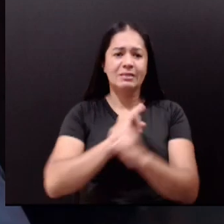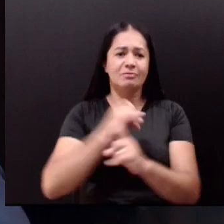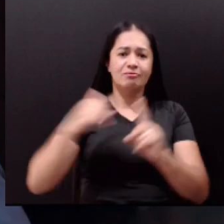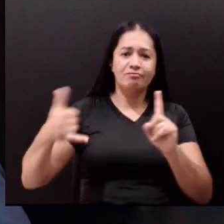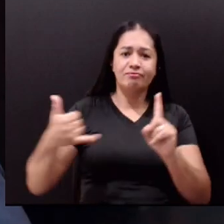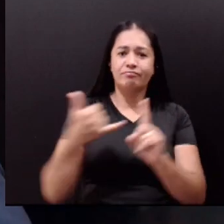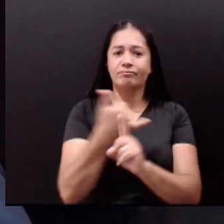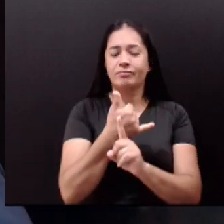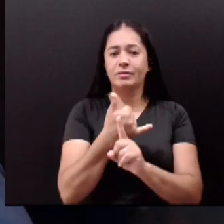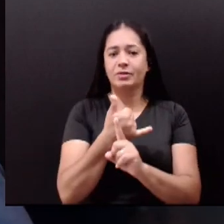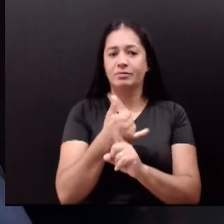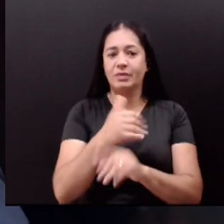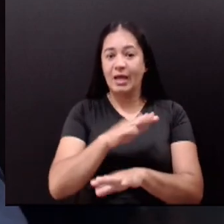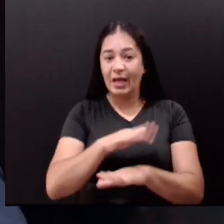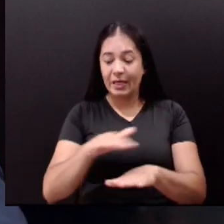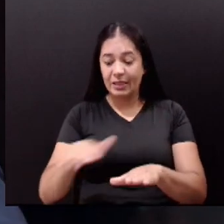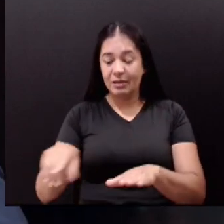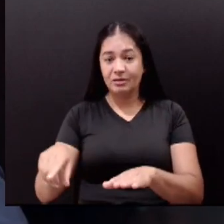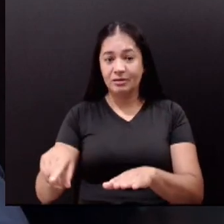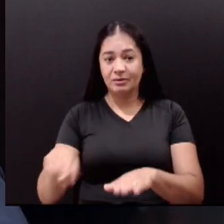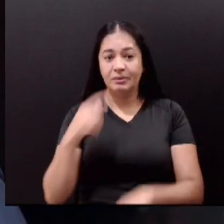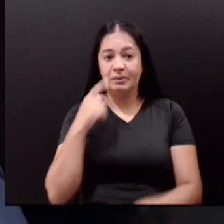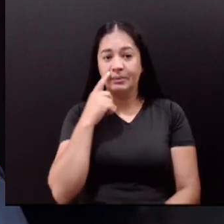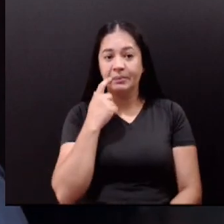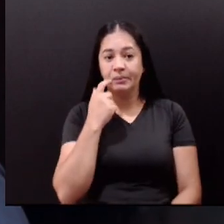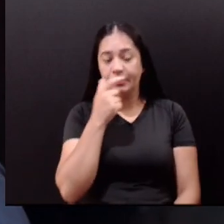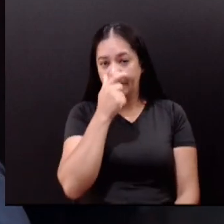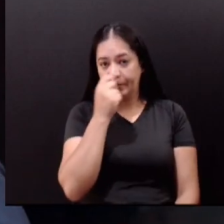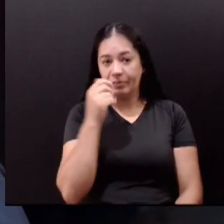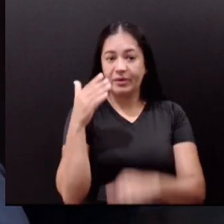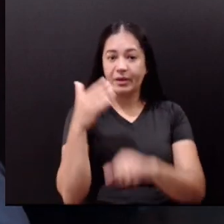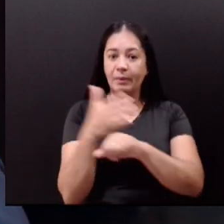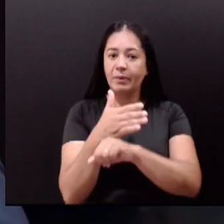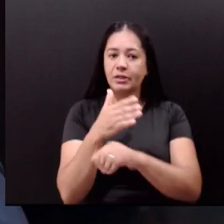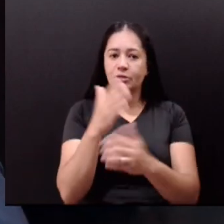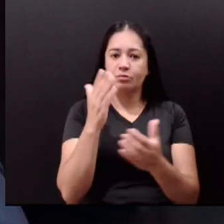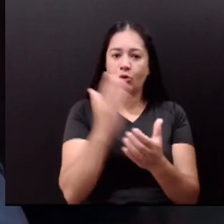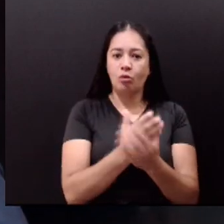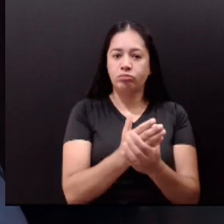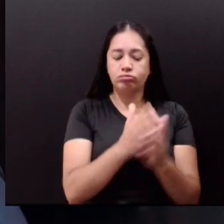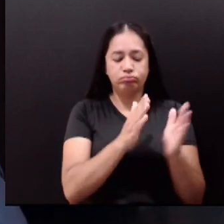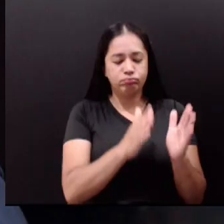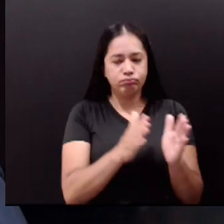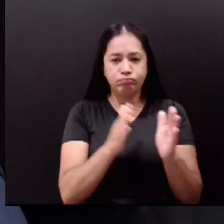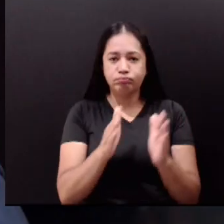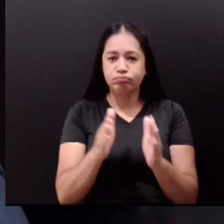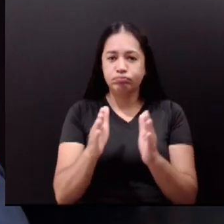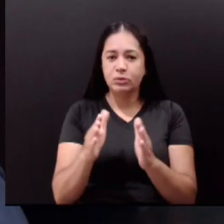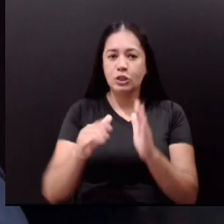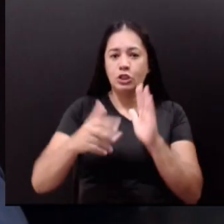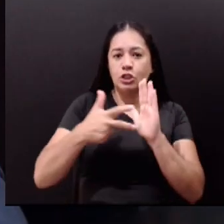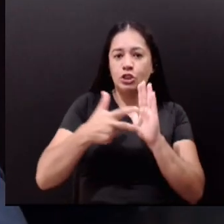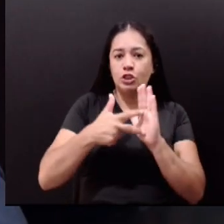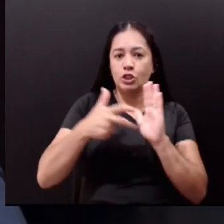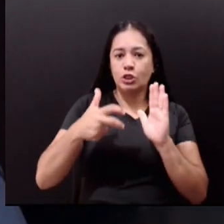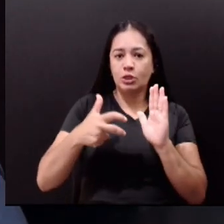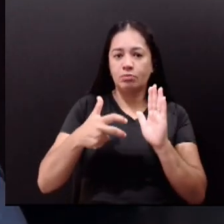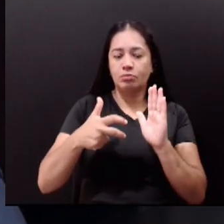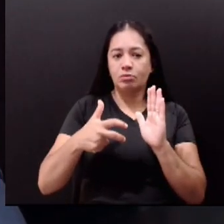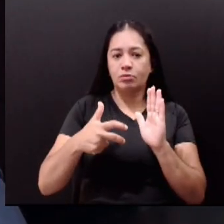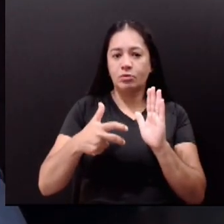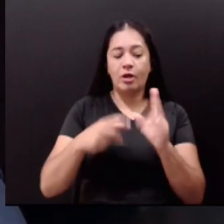além da criança ter sido, eh, participado de um processo, né, de crime, de apuração de crime, os pais também,